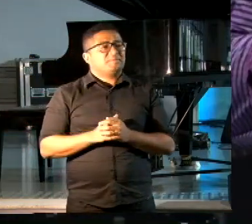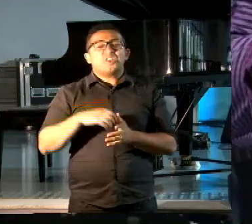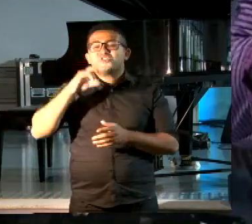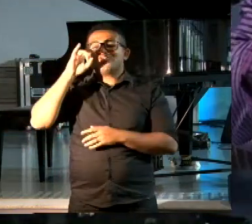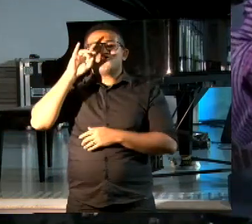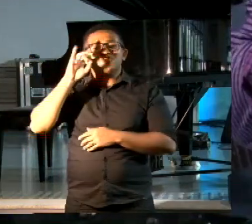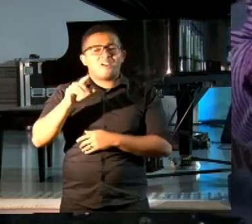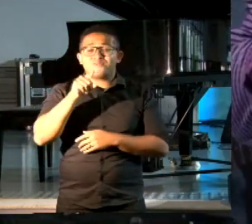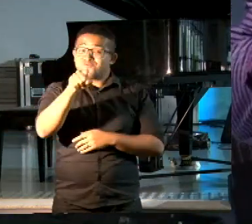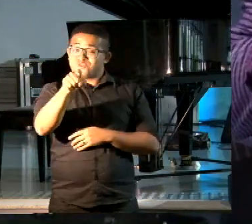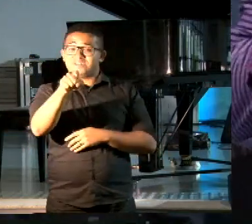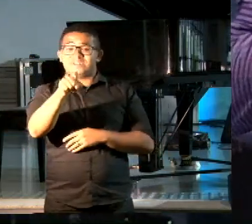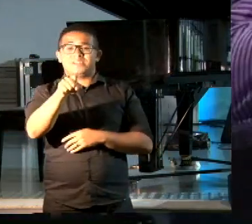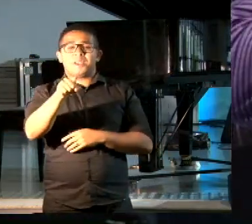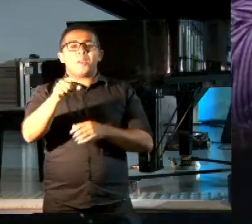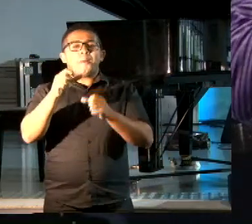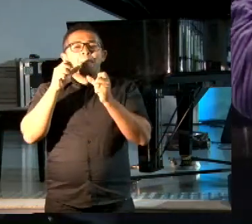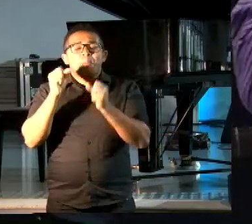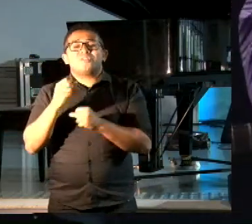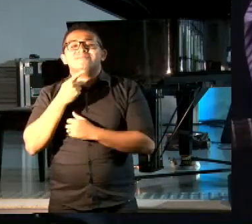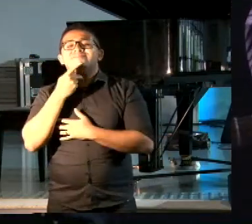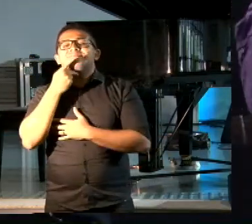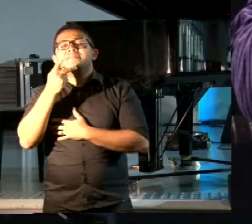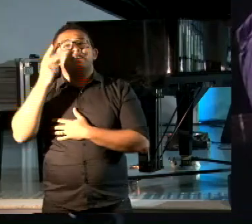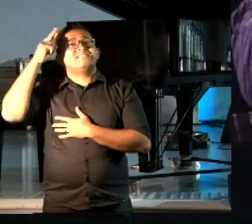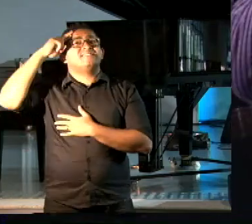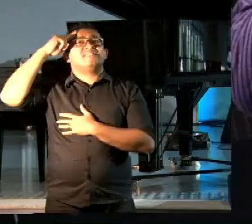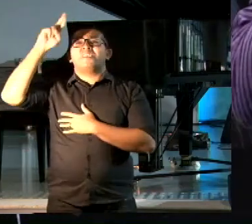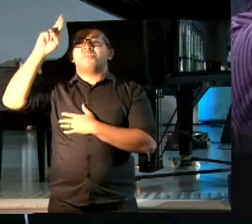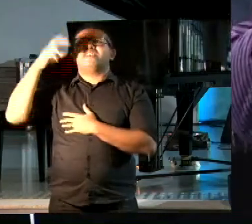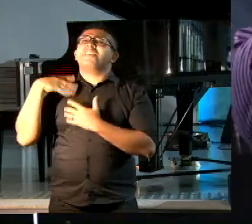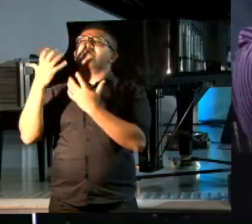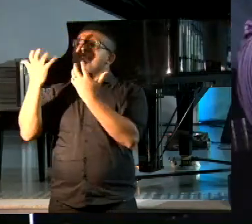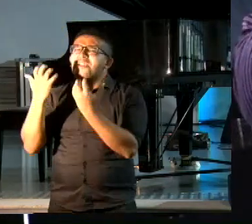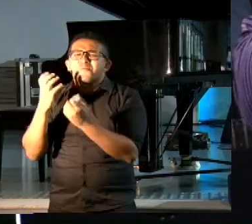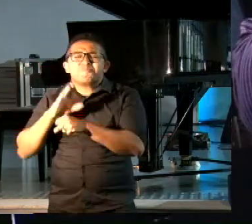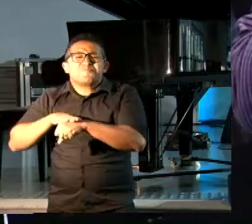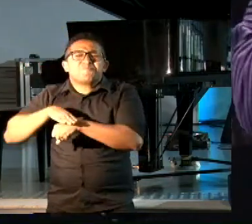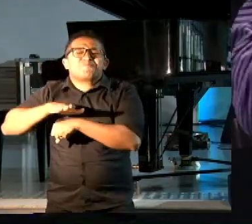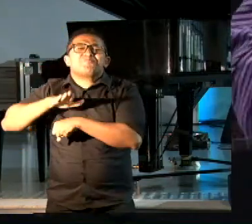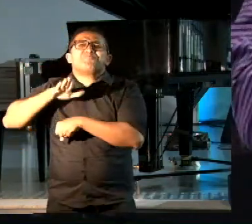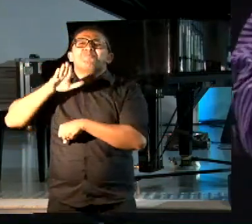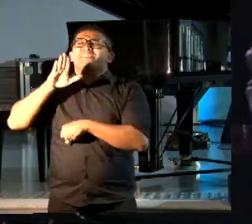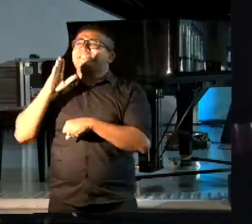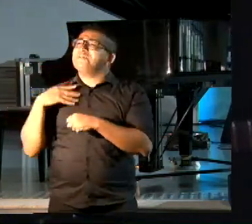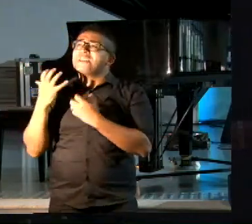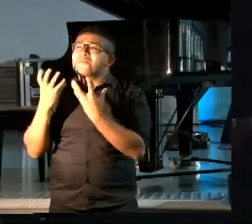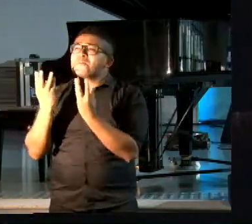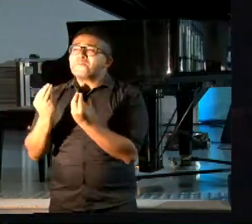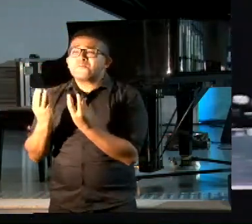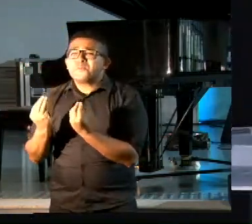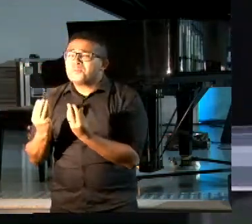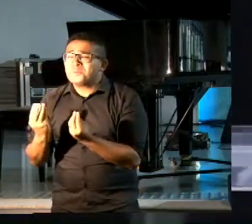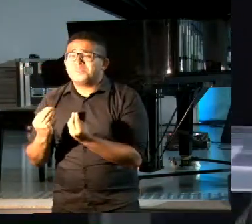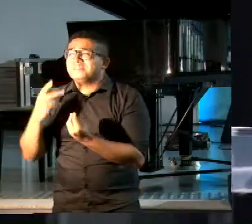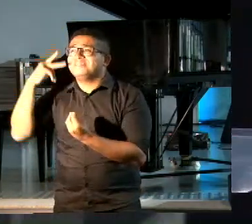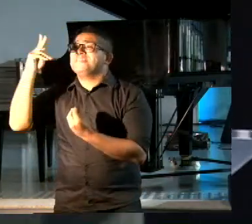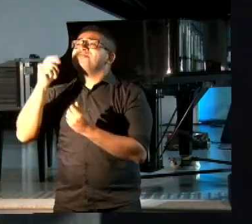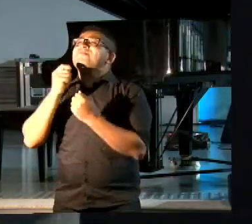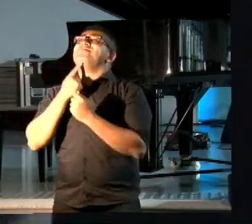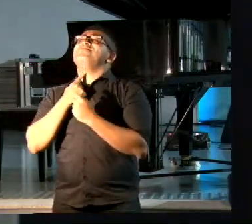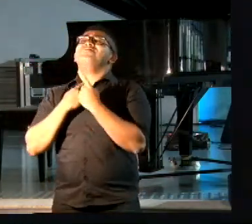Só você vai poder dizer para o Senhor: Senhor, eu quero demais. Eu quero demais te